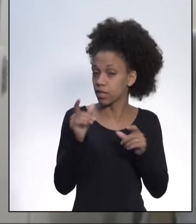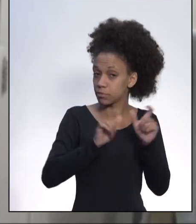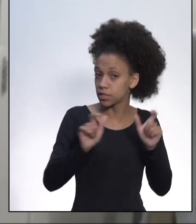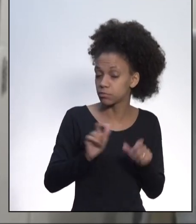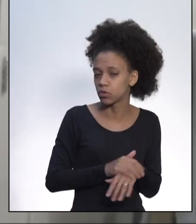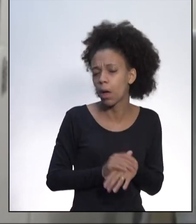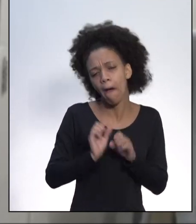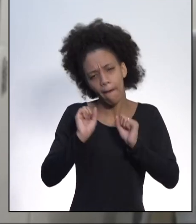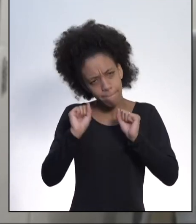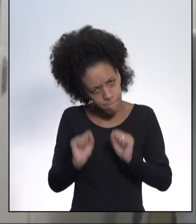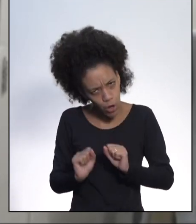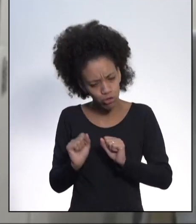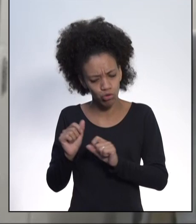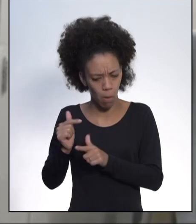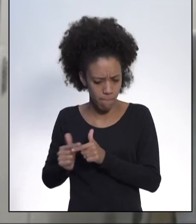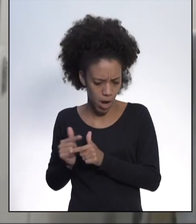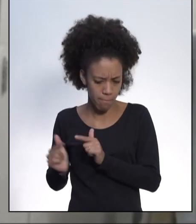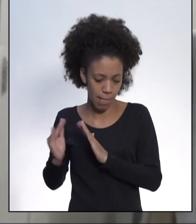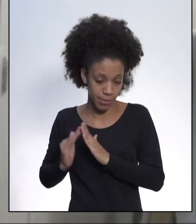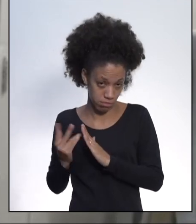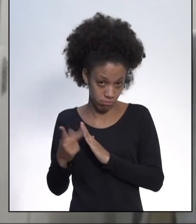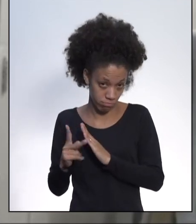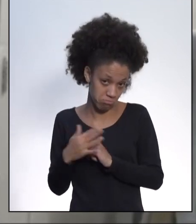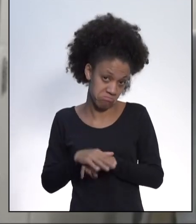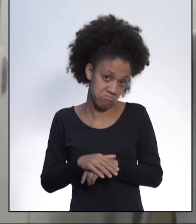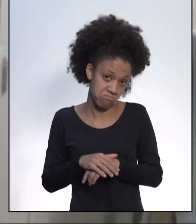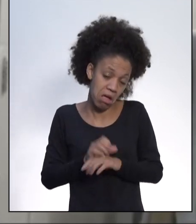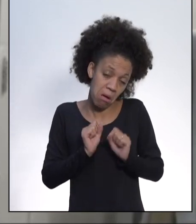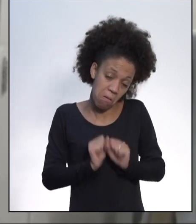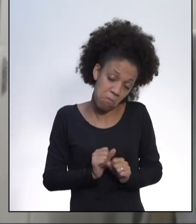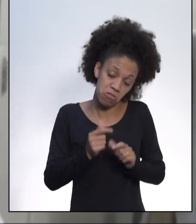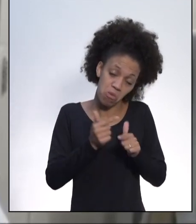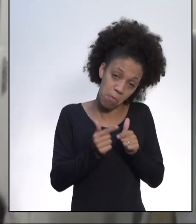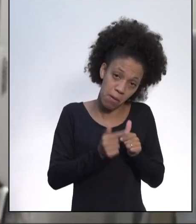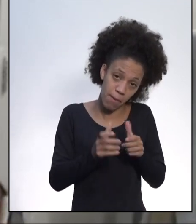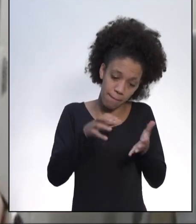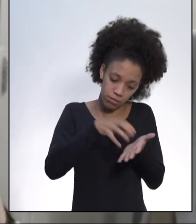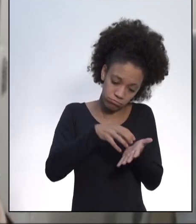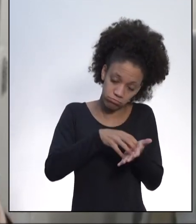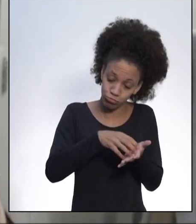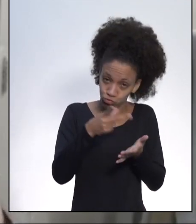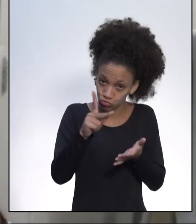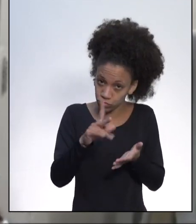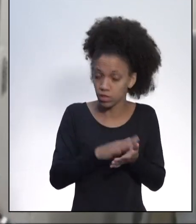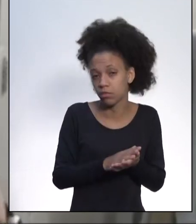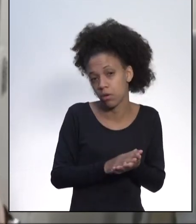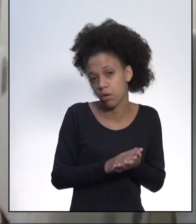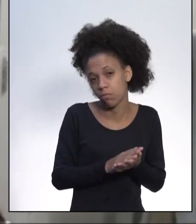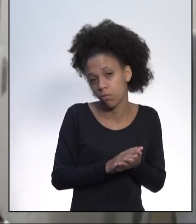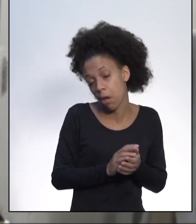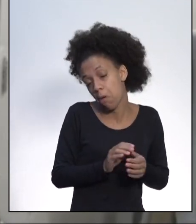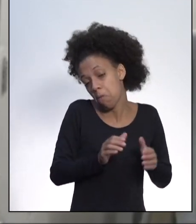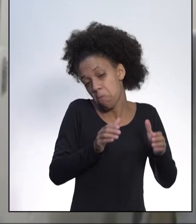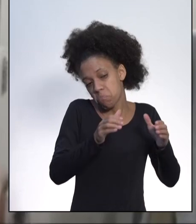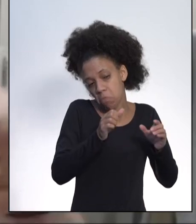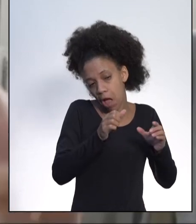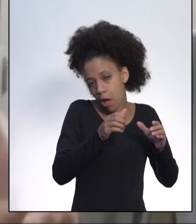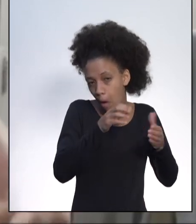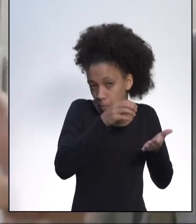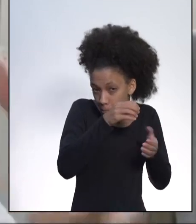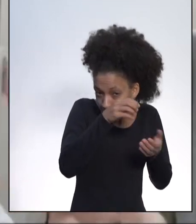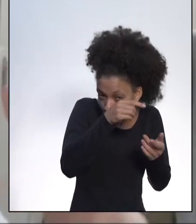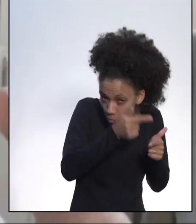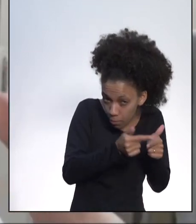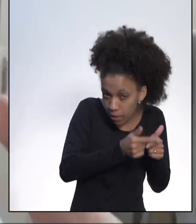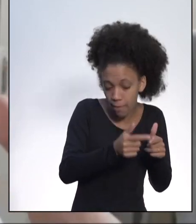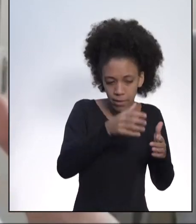problema dentro da sua casa, pode ser um problema dentro do seu bairro, pode ser um problema dentro da sua região, da sua cidade, do seu